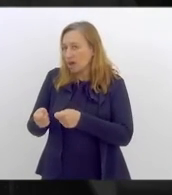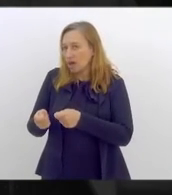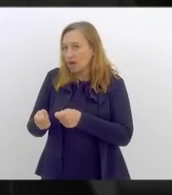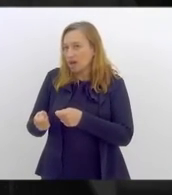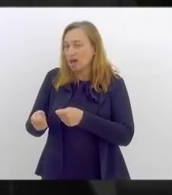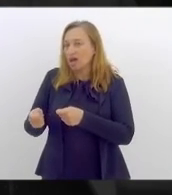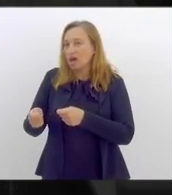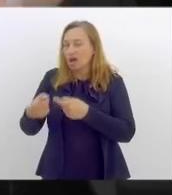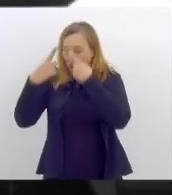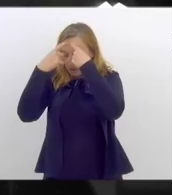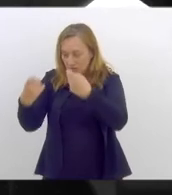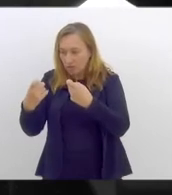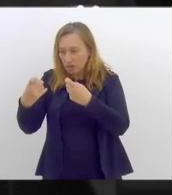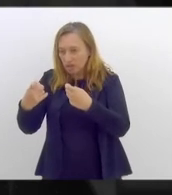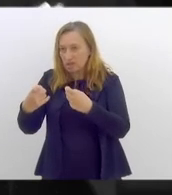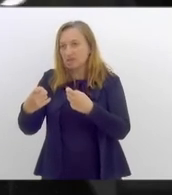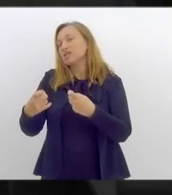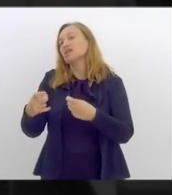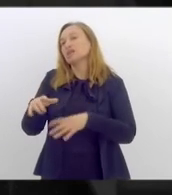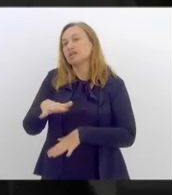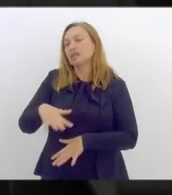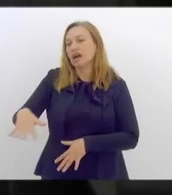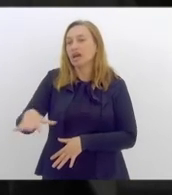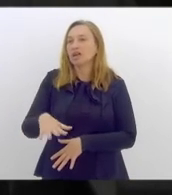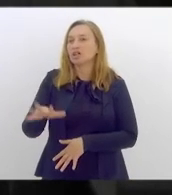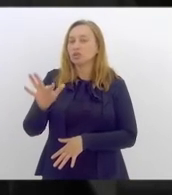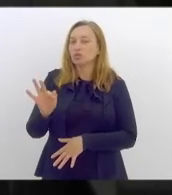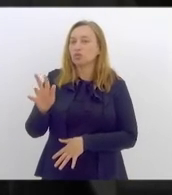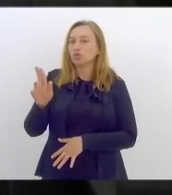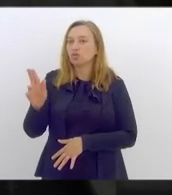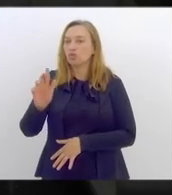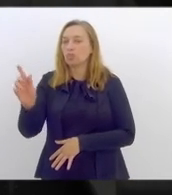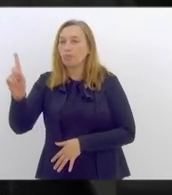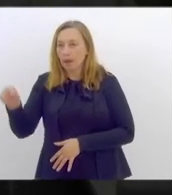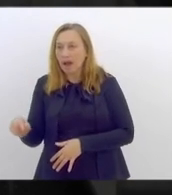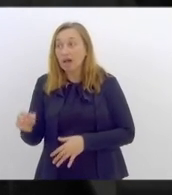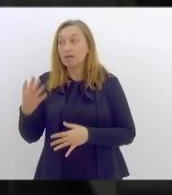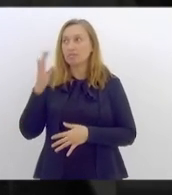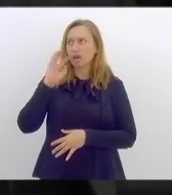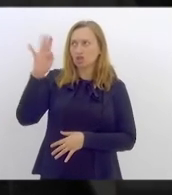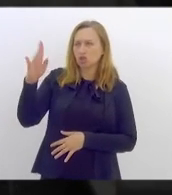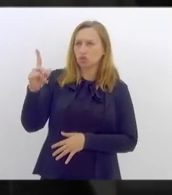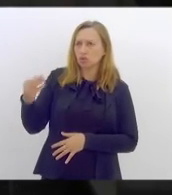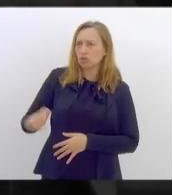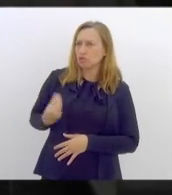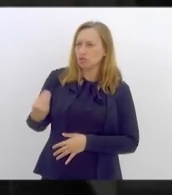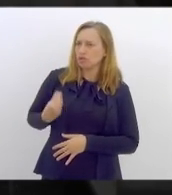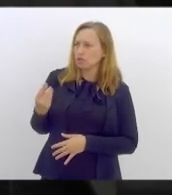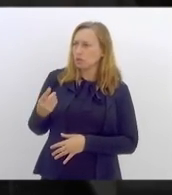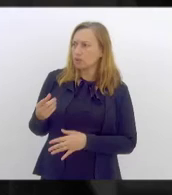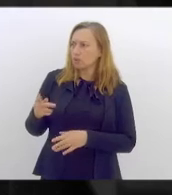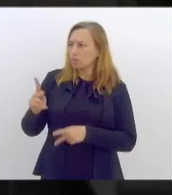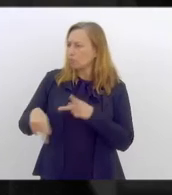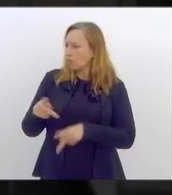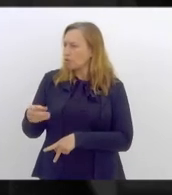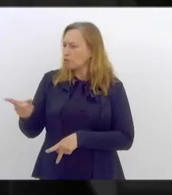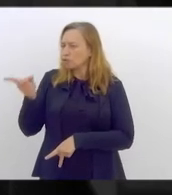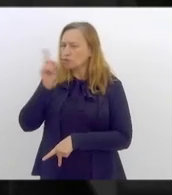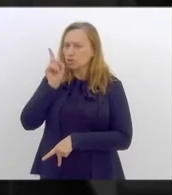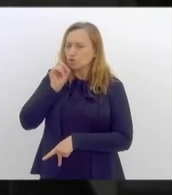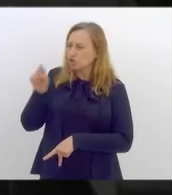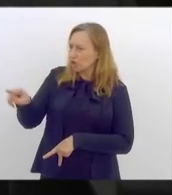na área do fubá da comunidade do fubá Imagine como vive Luis Paulo a população no dia a dia ali no dia a dia no cotidiano